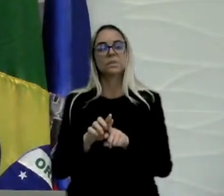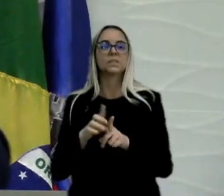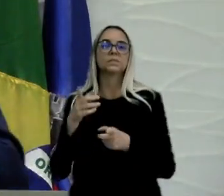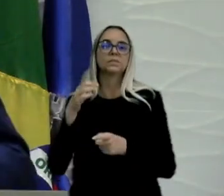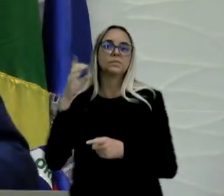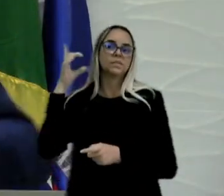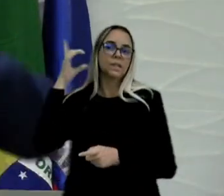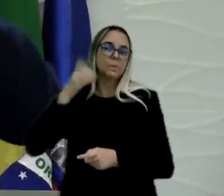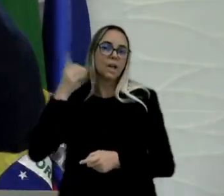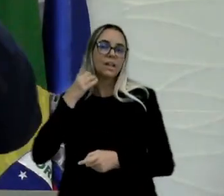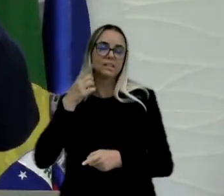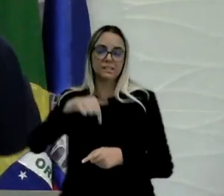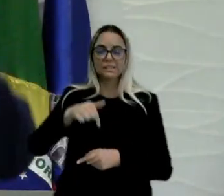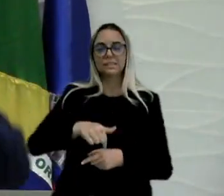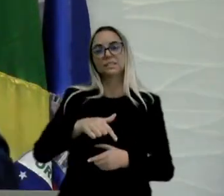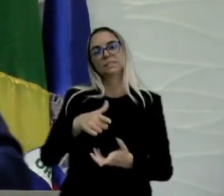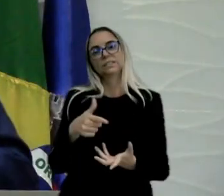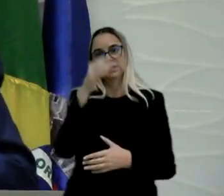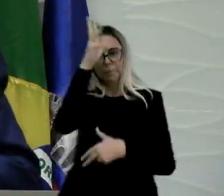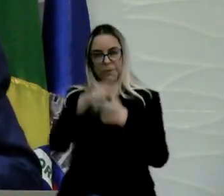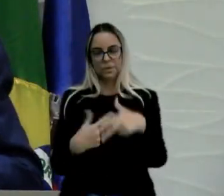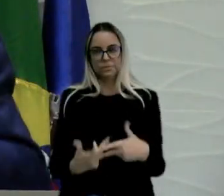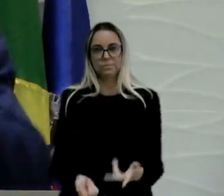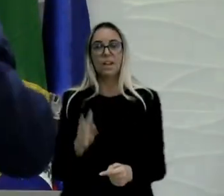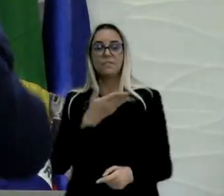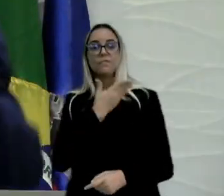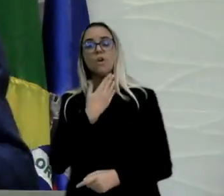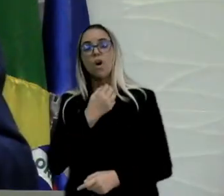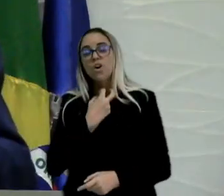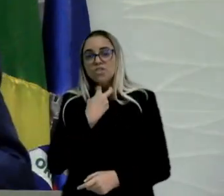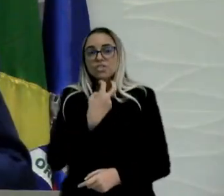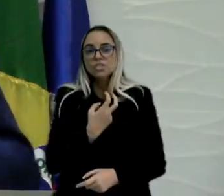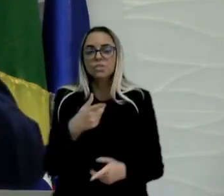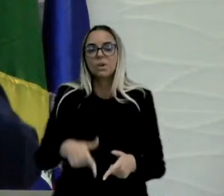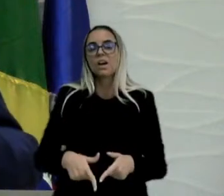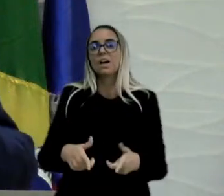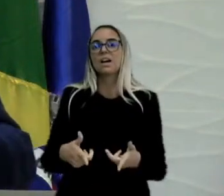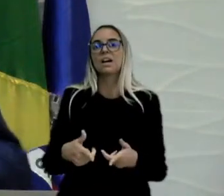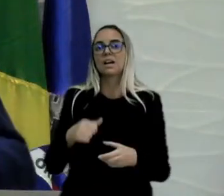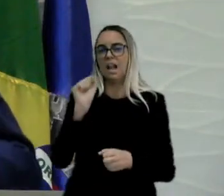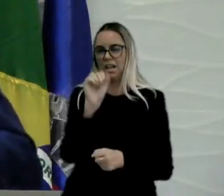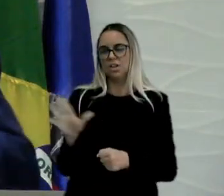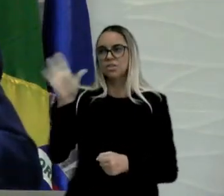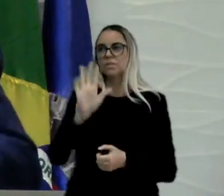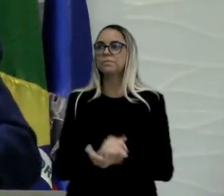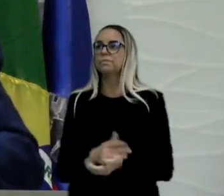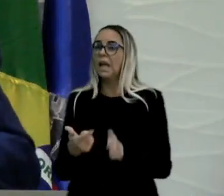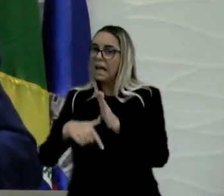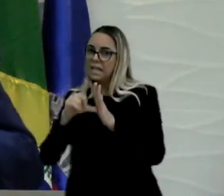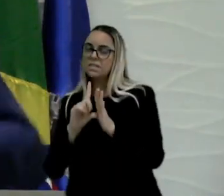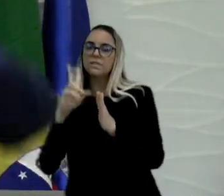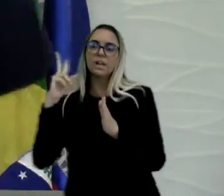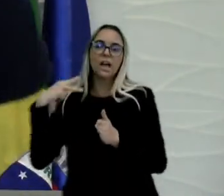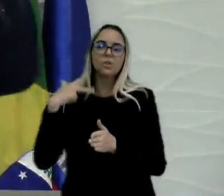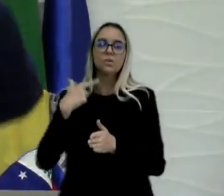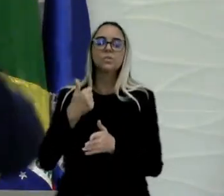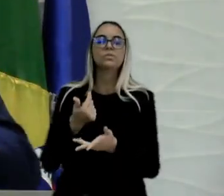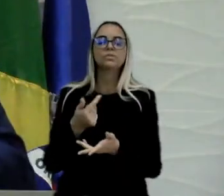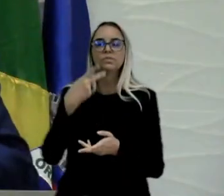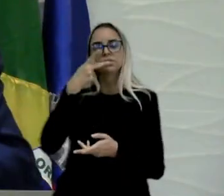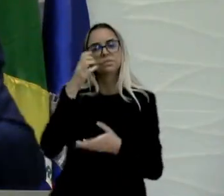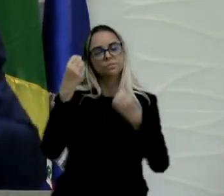voz do Agreste e eu acho muito interessante o vereador que aqui se pronunciou me antecedeu que